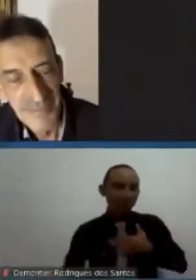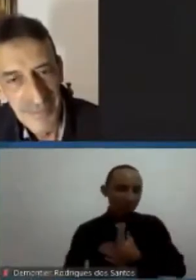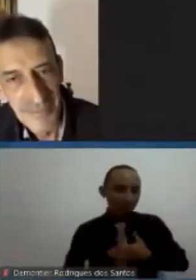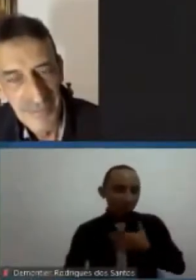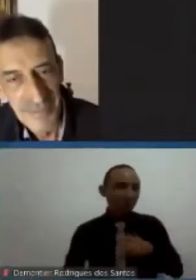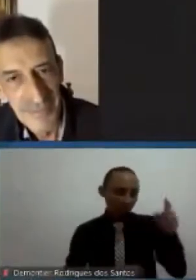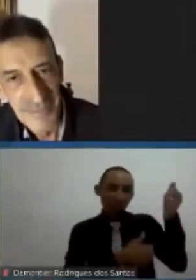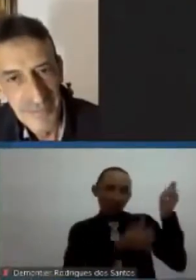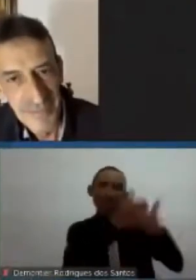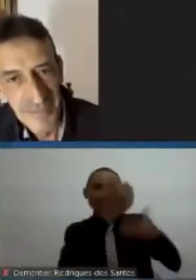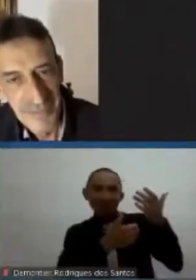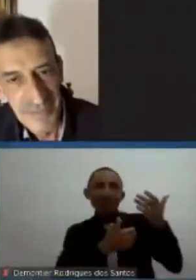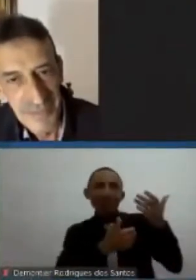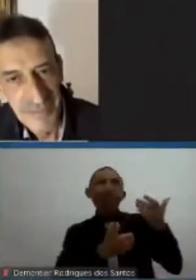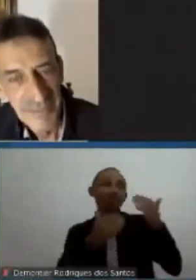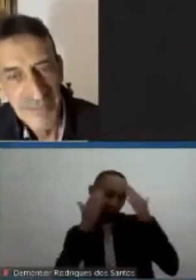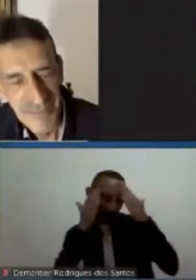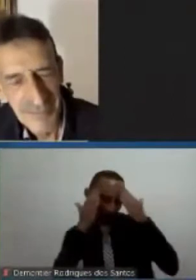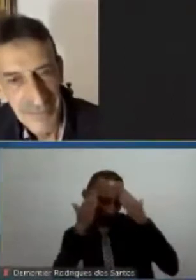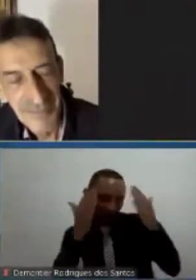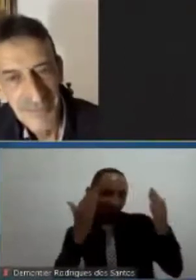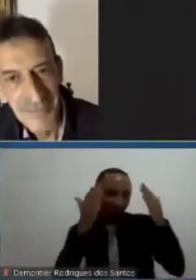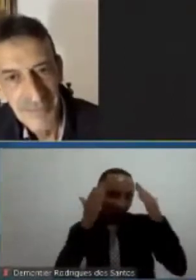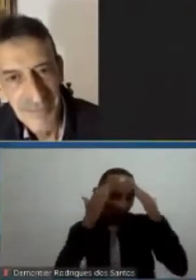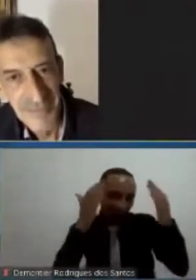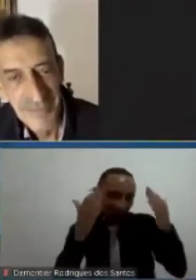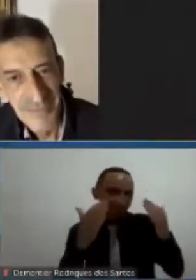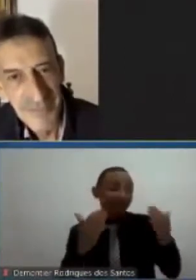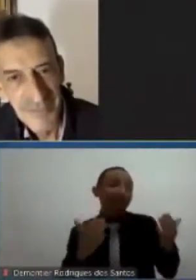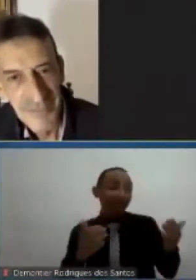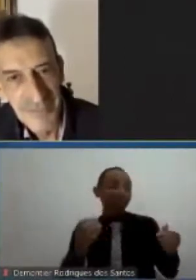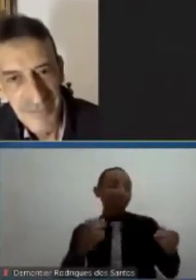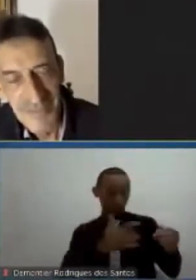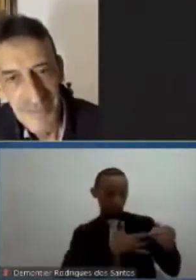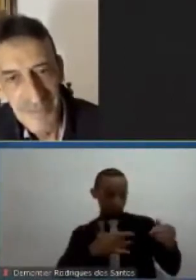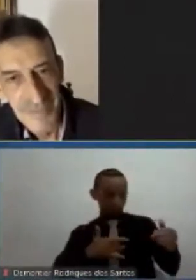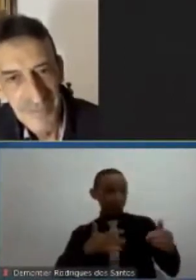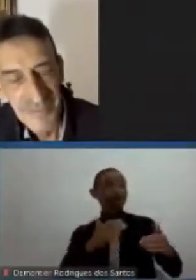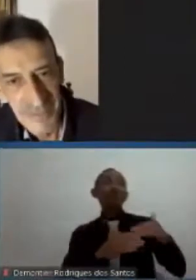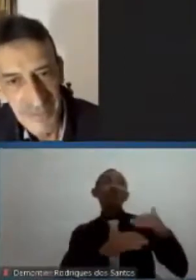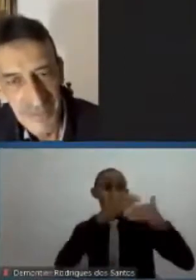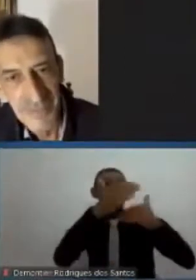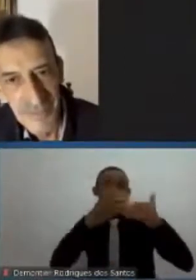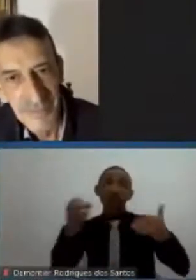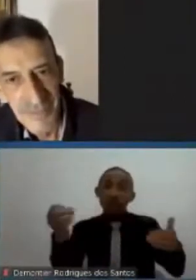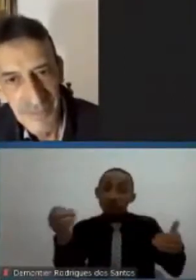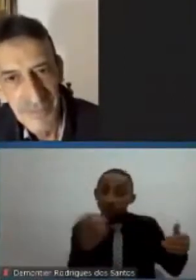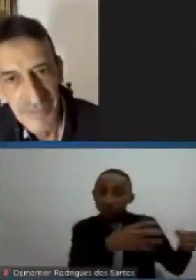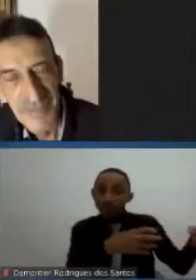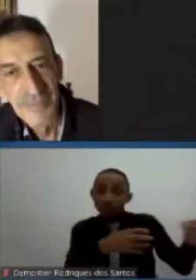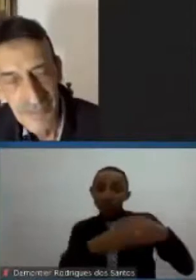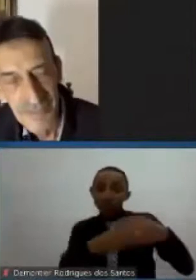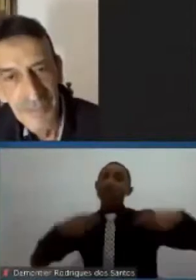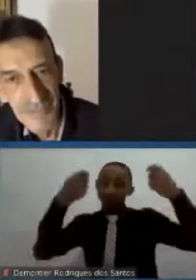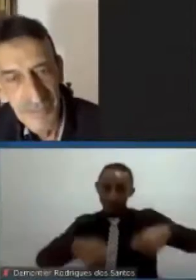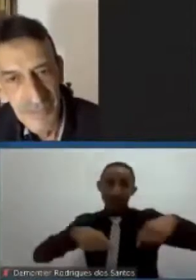suas palavras e faço eco à sua colocação. A inovação na saúde é uma necessidade hoje premente,